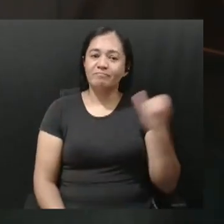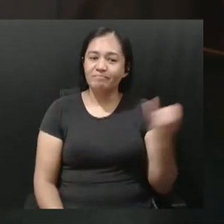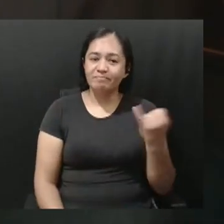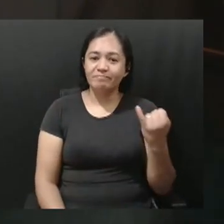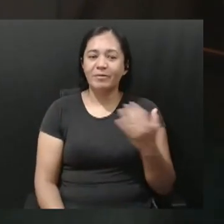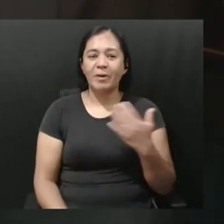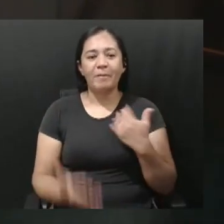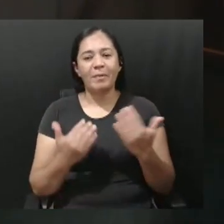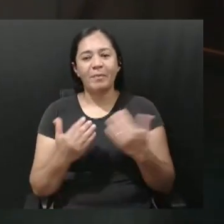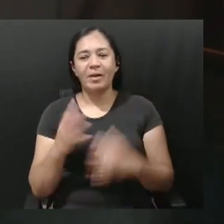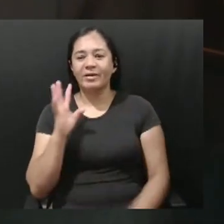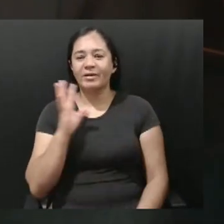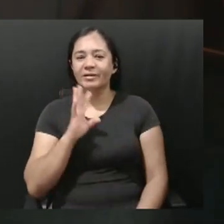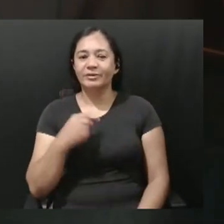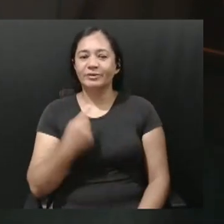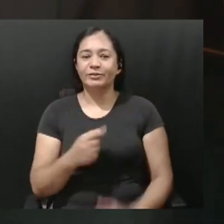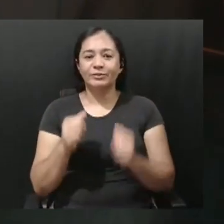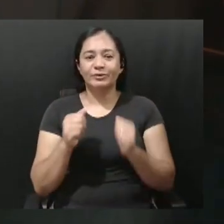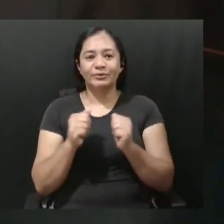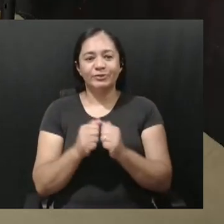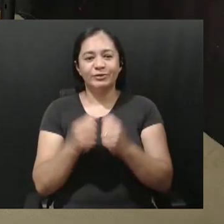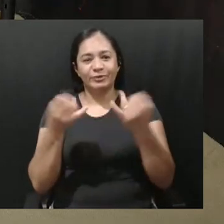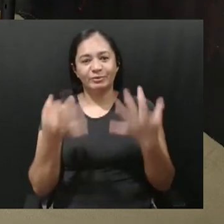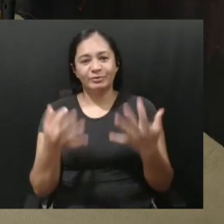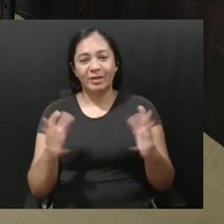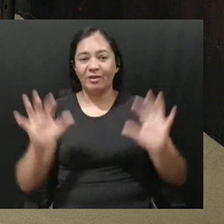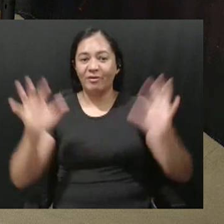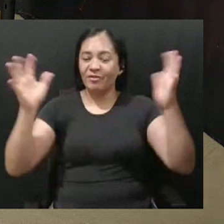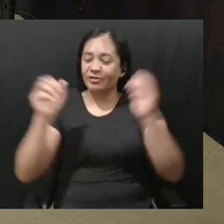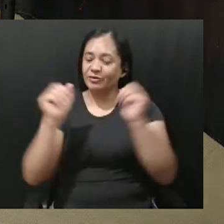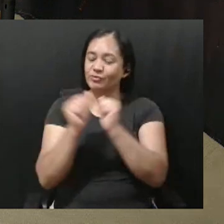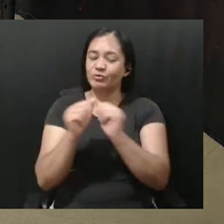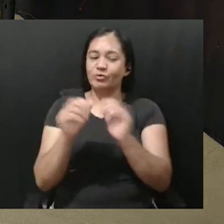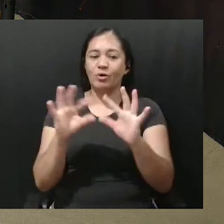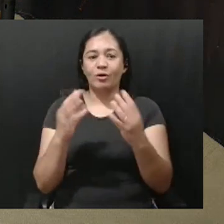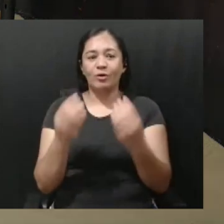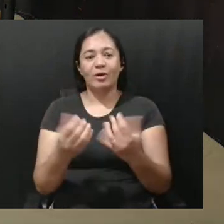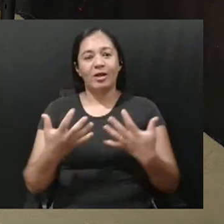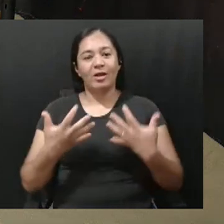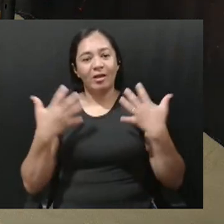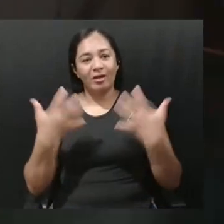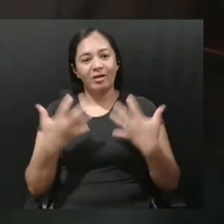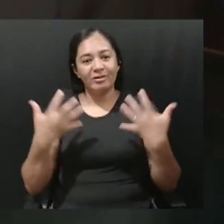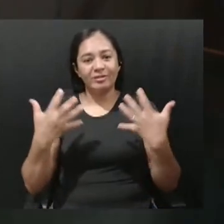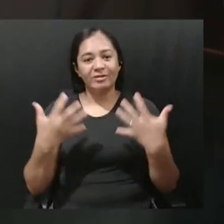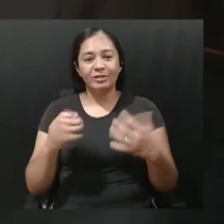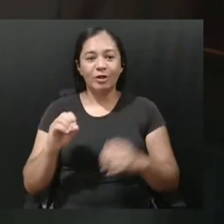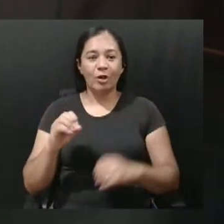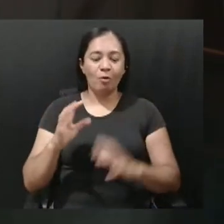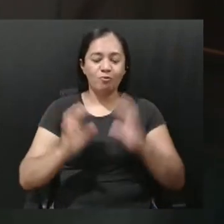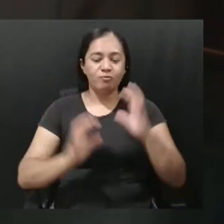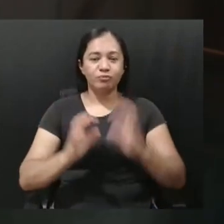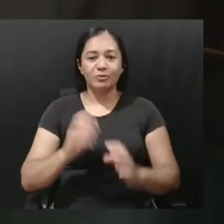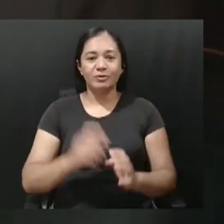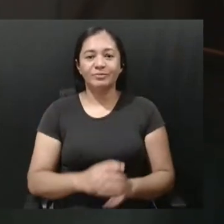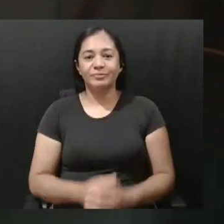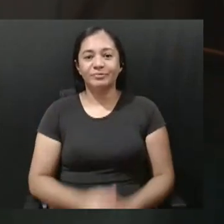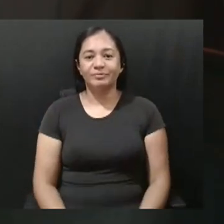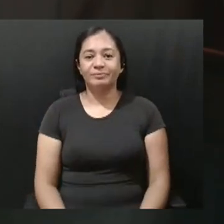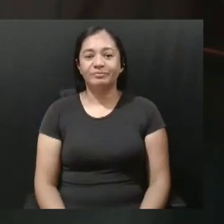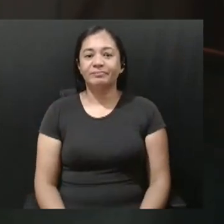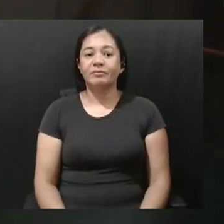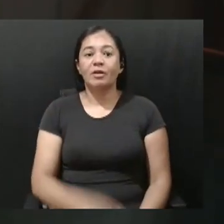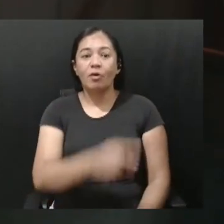aqui falando de festas em família, né? Alegria ou motivo de confusão. E aí, olha só, que tal você parar